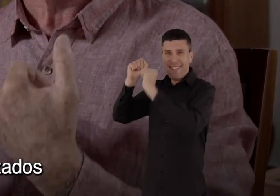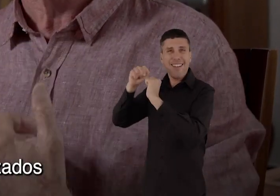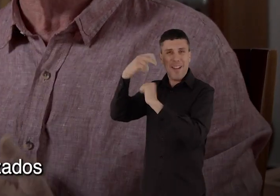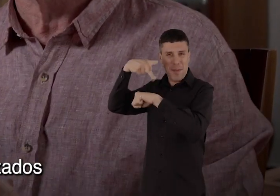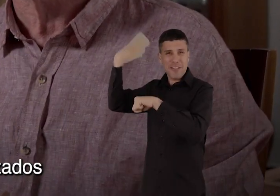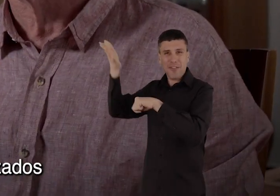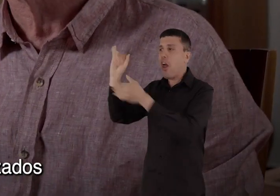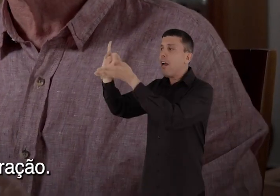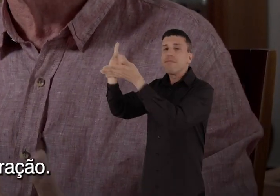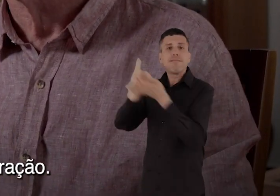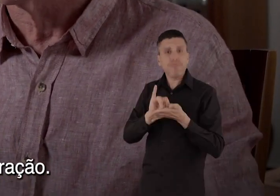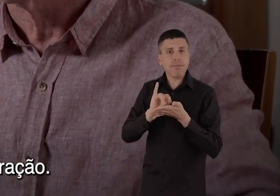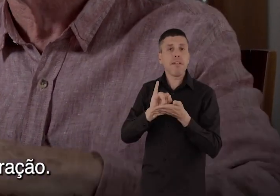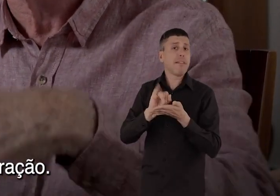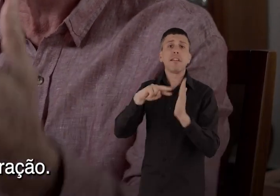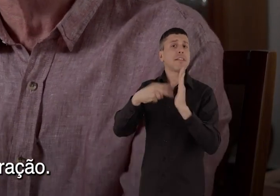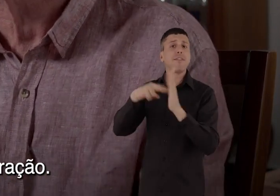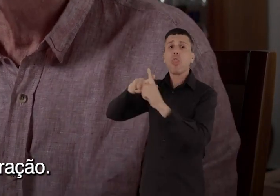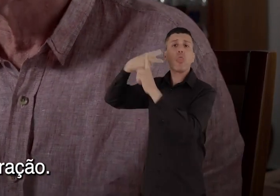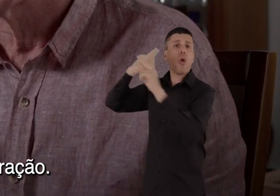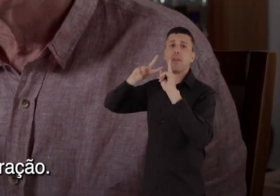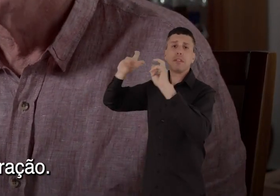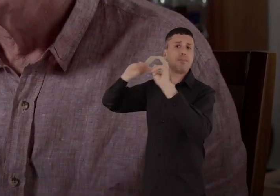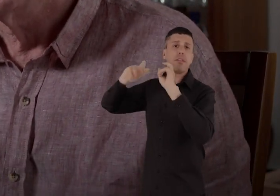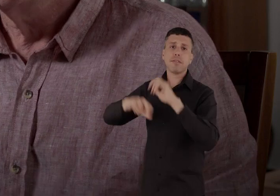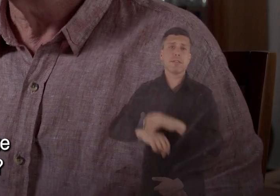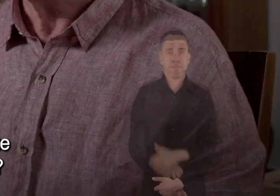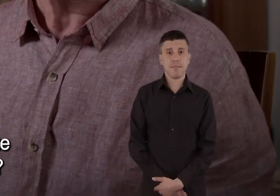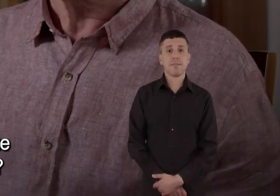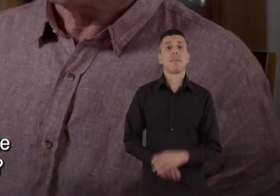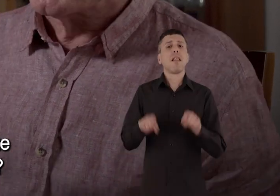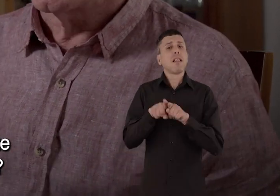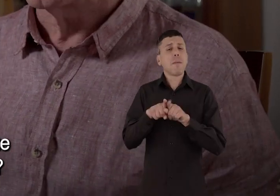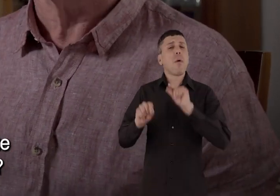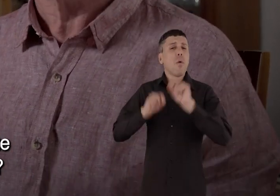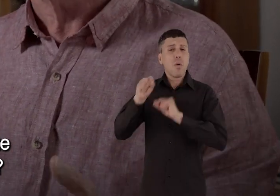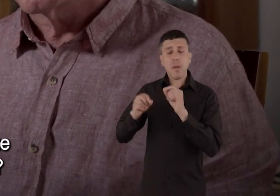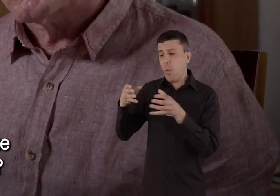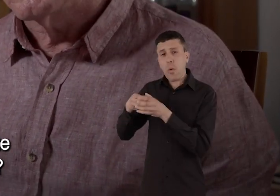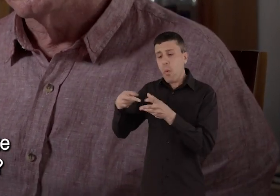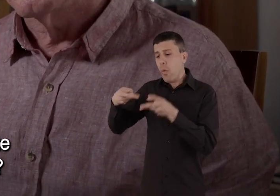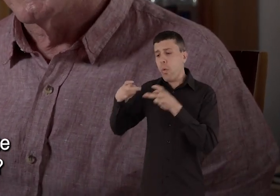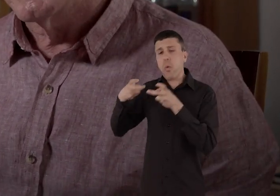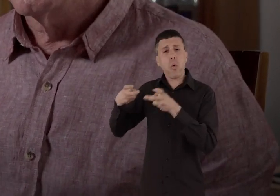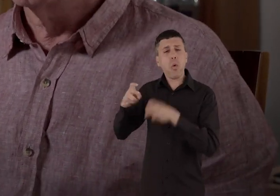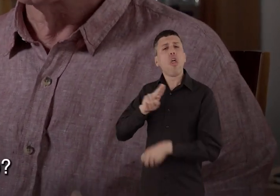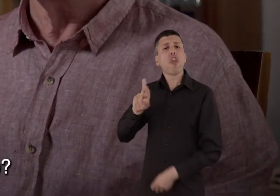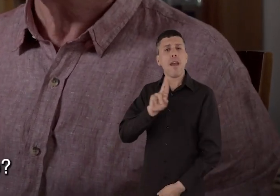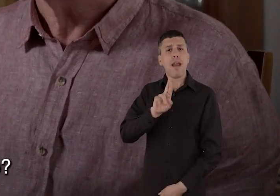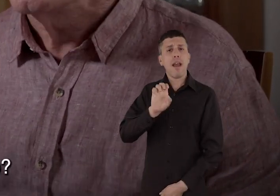os produtos industrializados e nisso é um adicional de exploração. Não fosse suficiente o rentismo, não